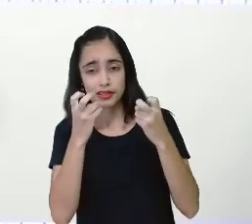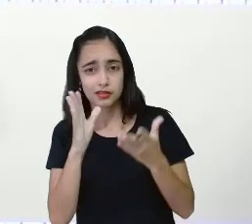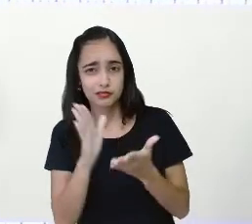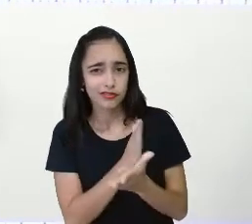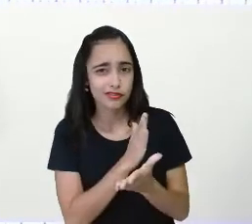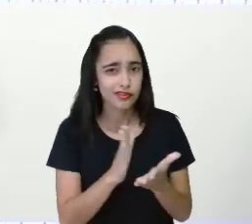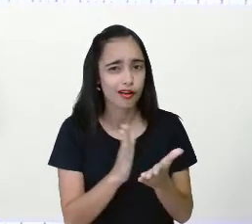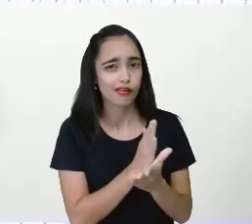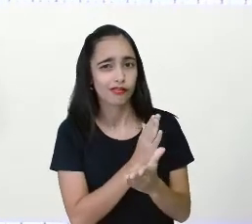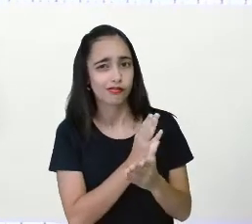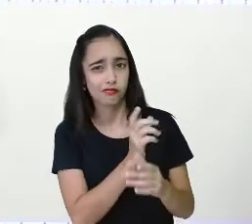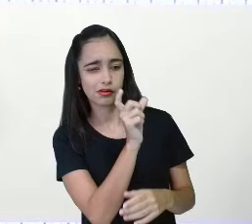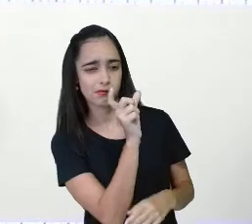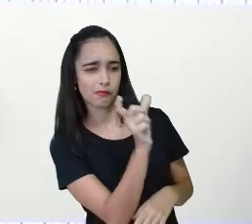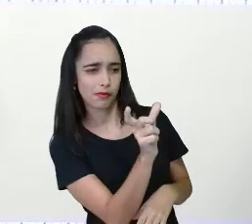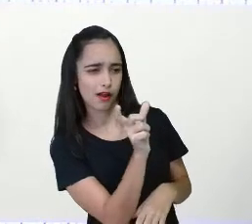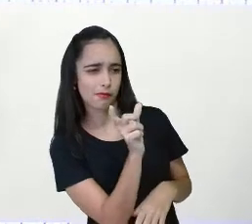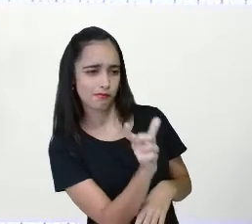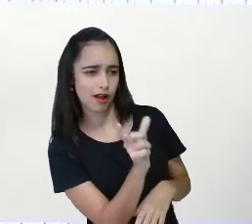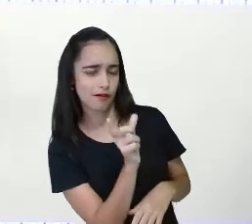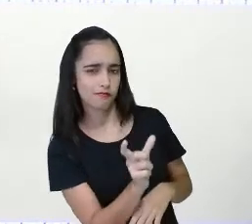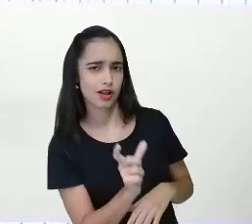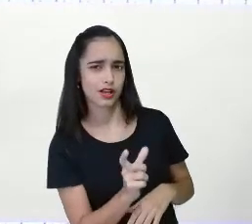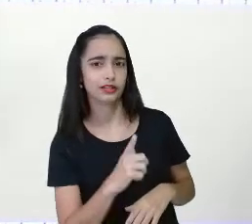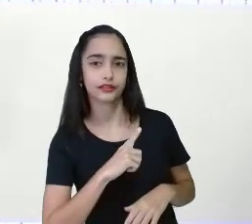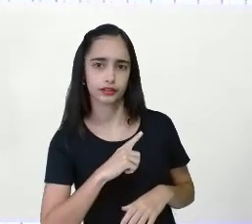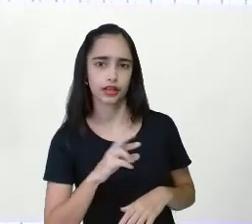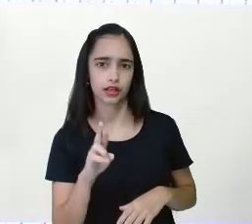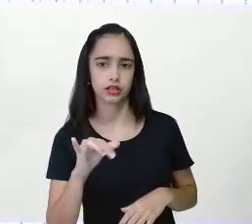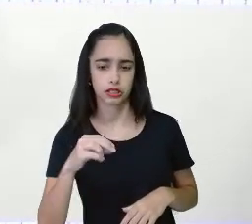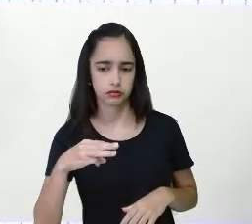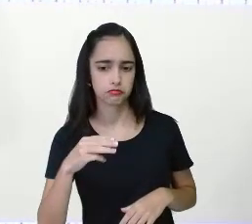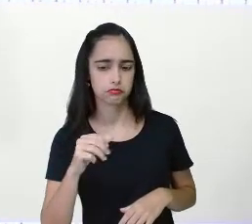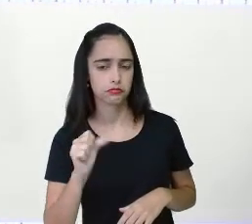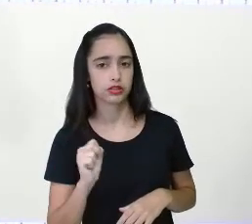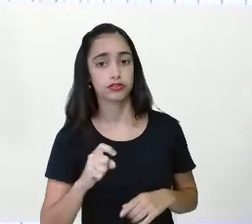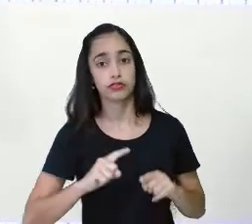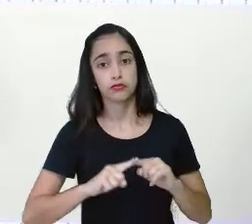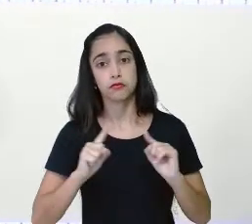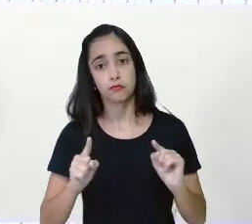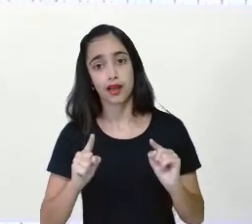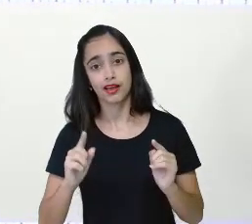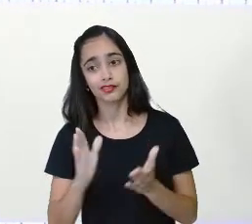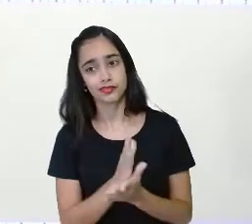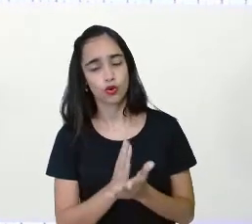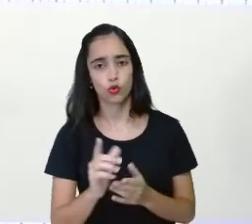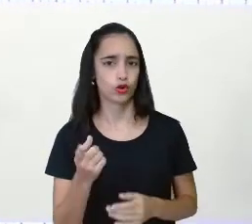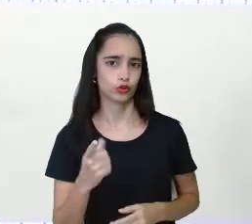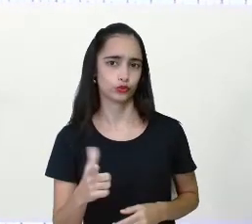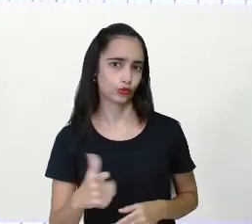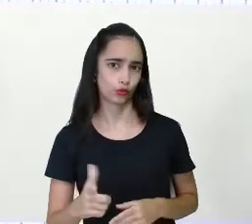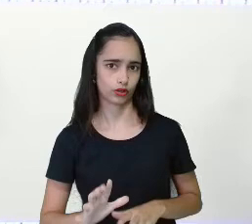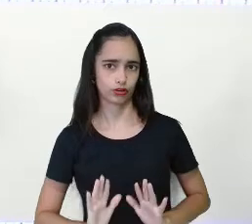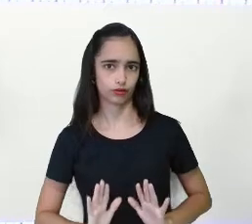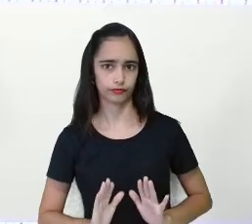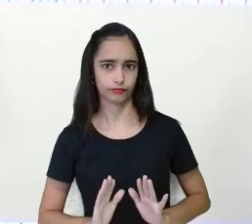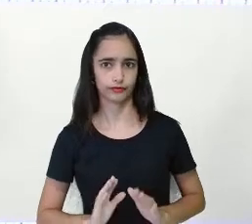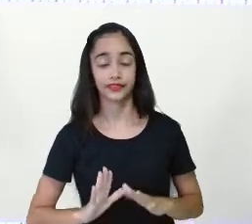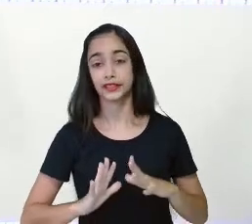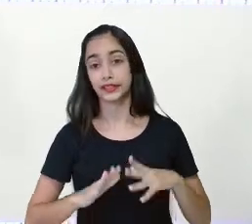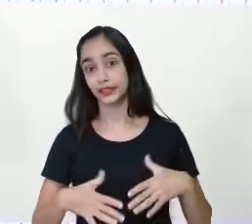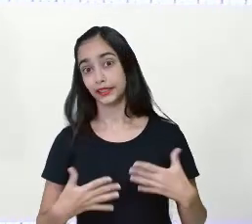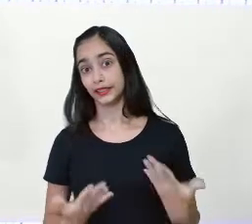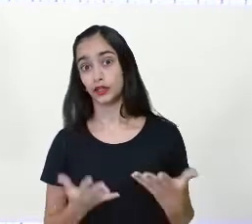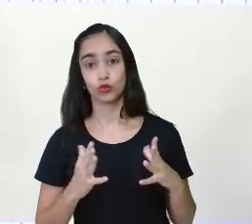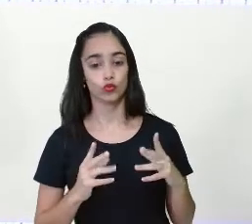estrofes eu tenho rima, em outras estrofes não, tá? Então, ele é composto de versos. Todos